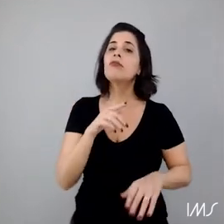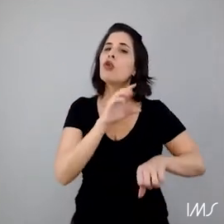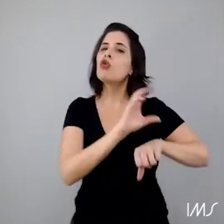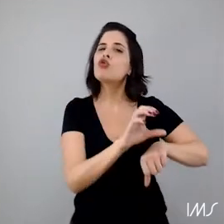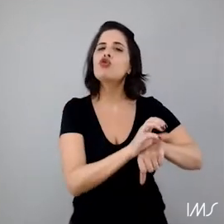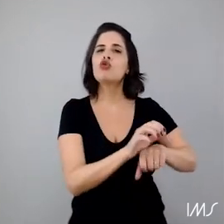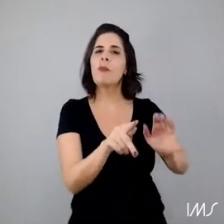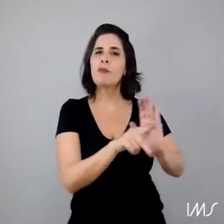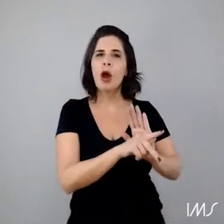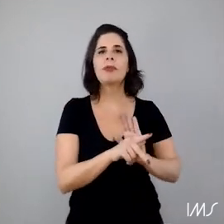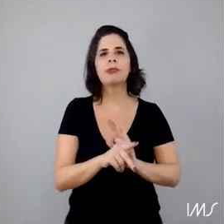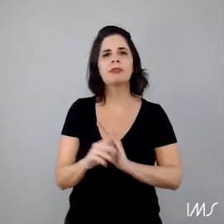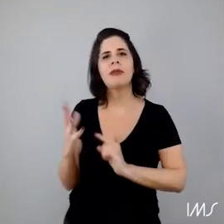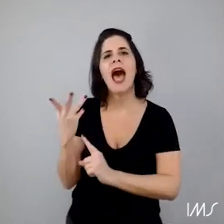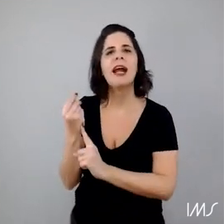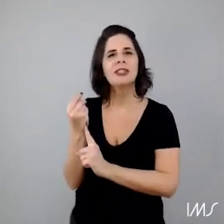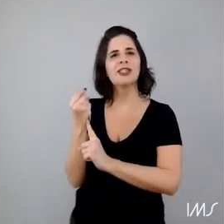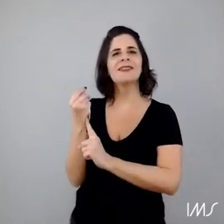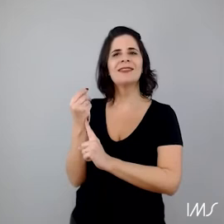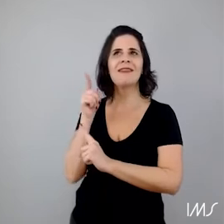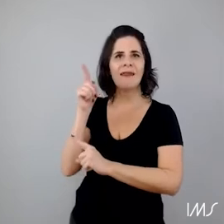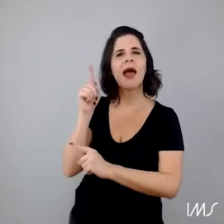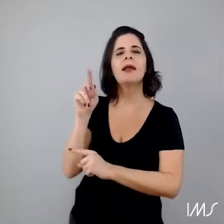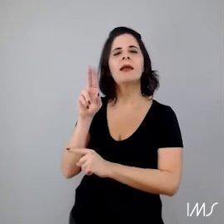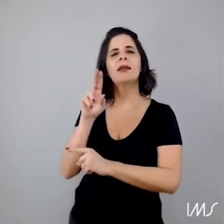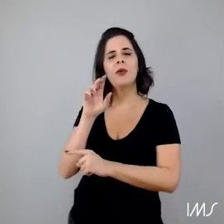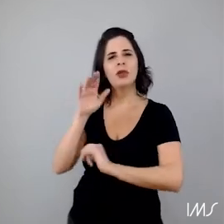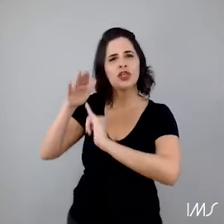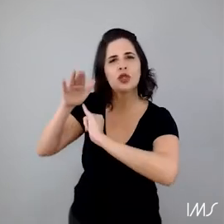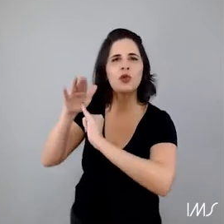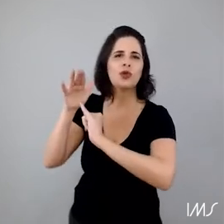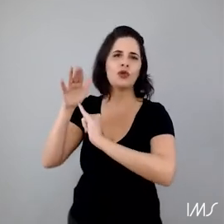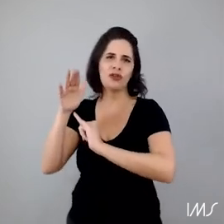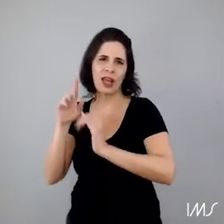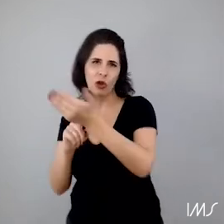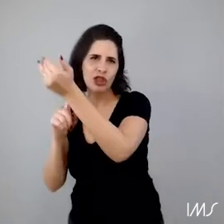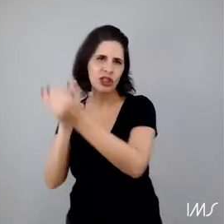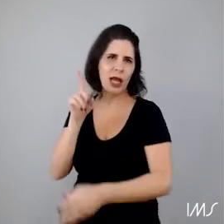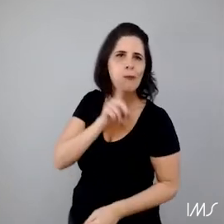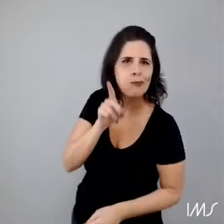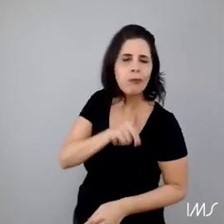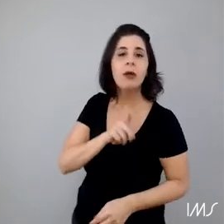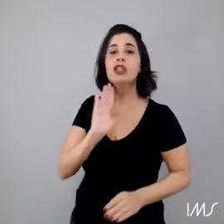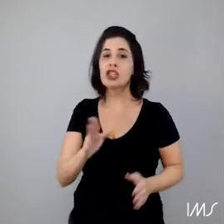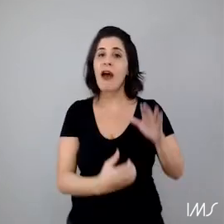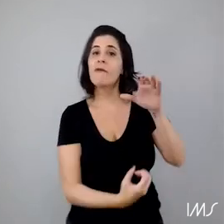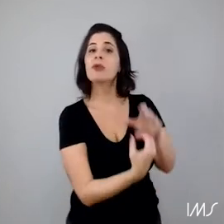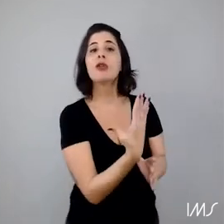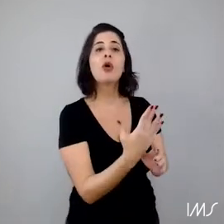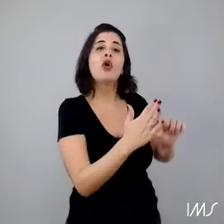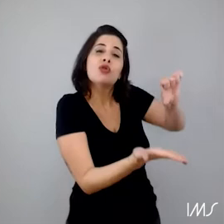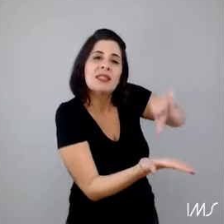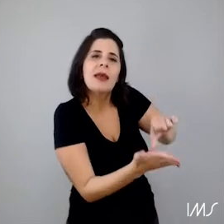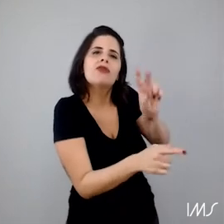of Photographic Arts and Science do Rochester Institute of Technology. Foi coordenador do Centro de Conservação e